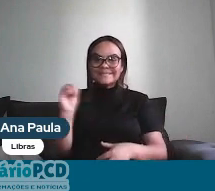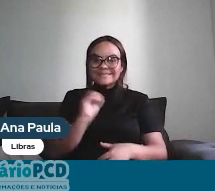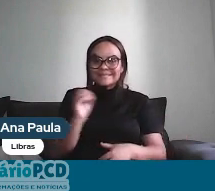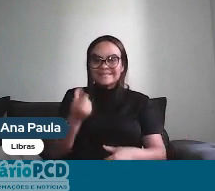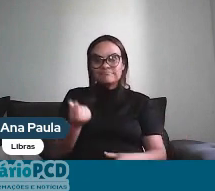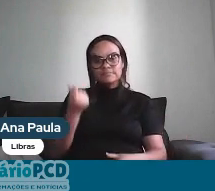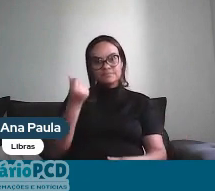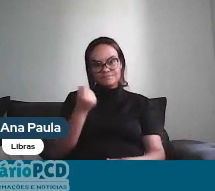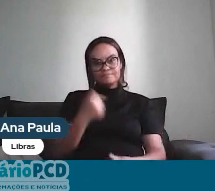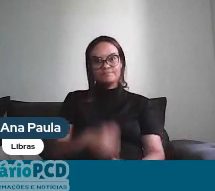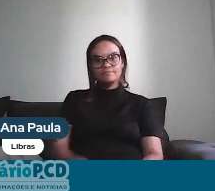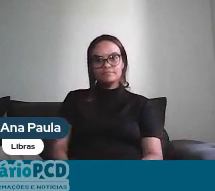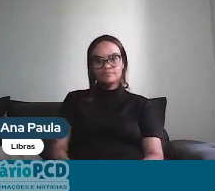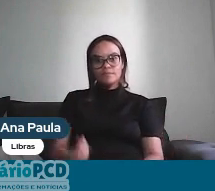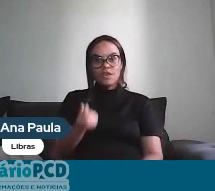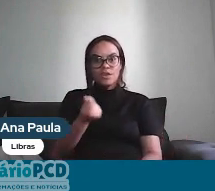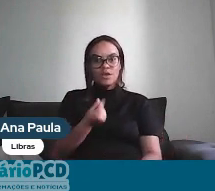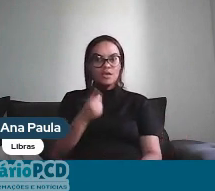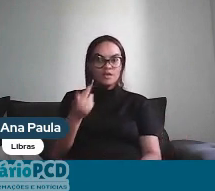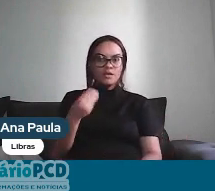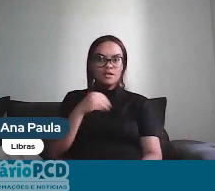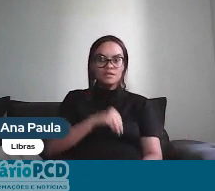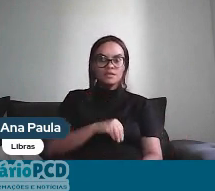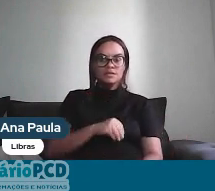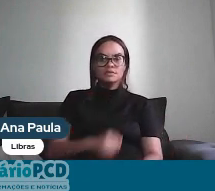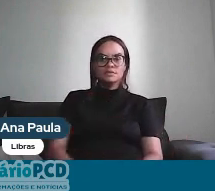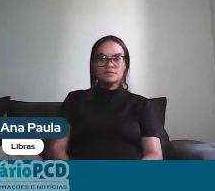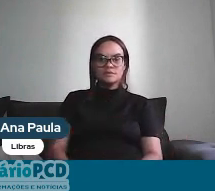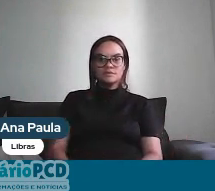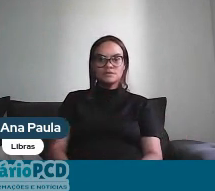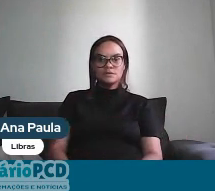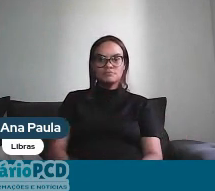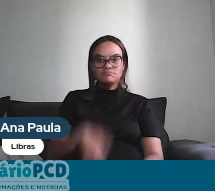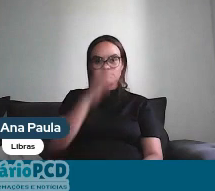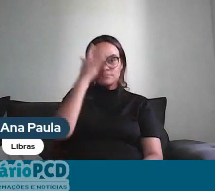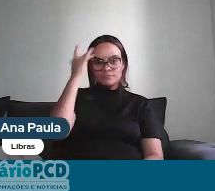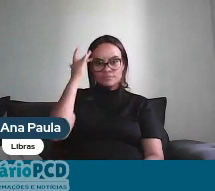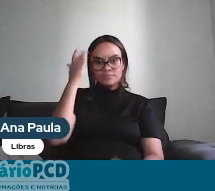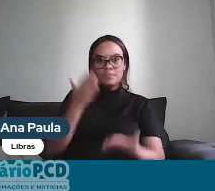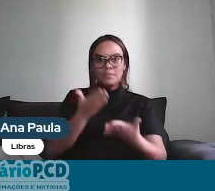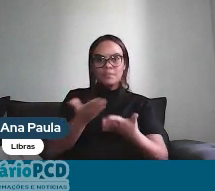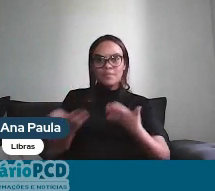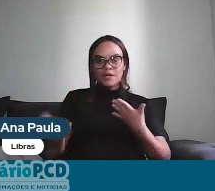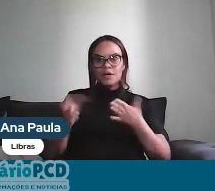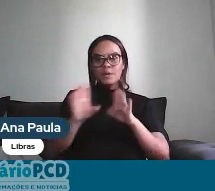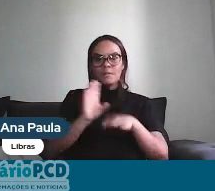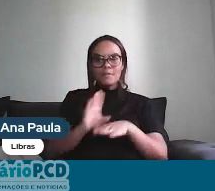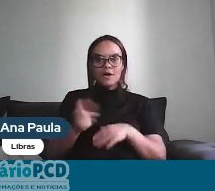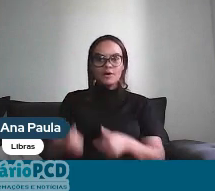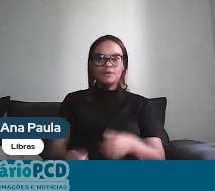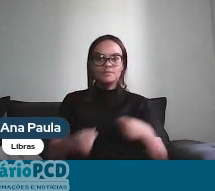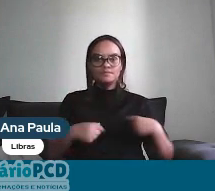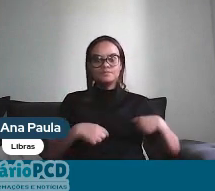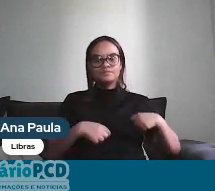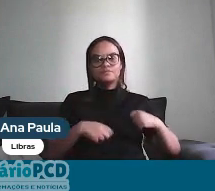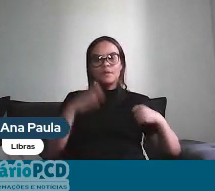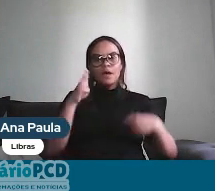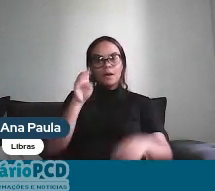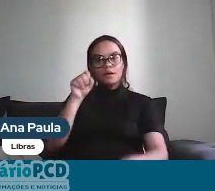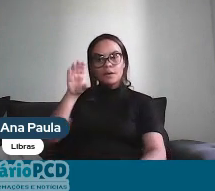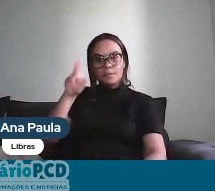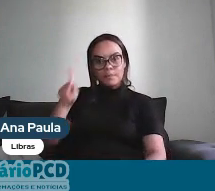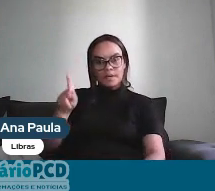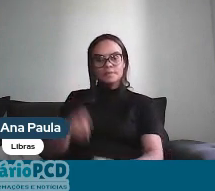se ele receber alguma coisa, isso entra na renda e faz com que a pessoa perca o benefício de prestação continuada. Então, essa